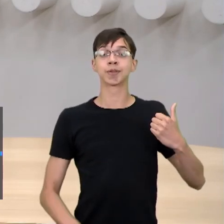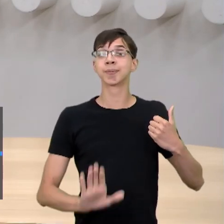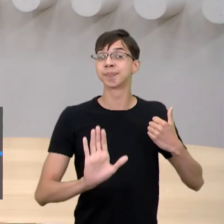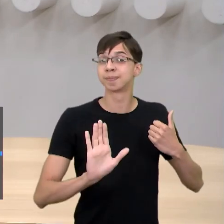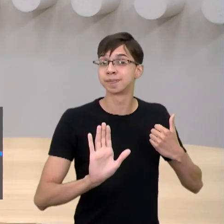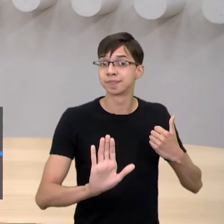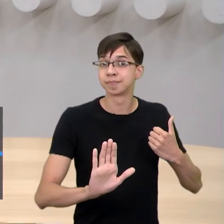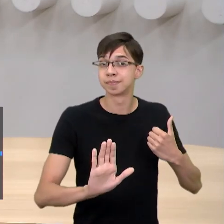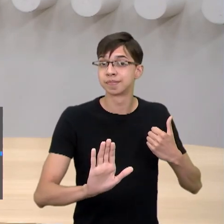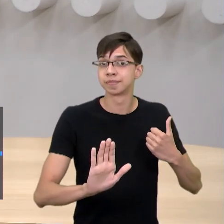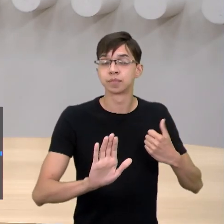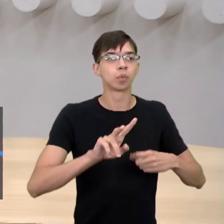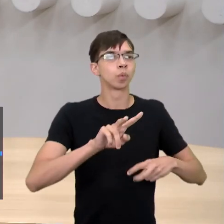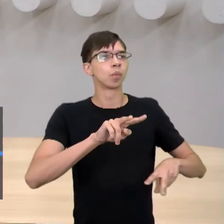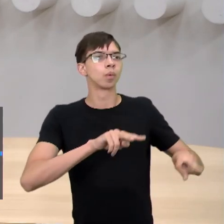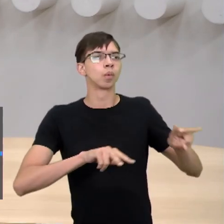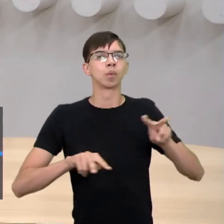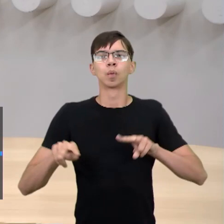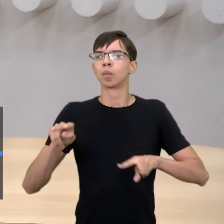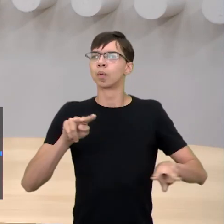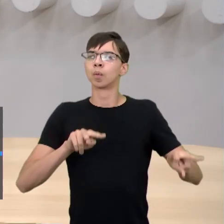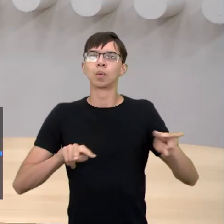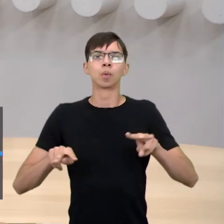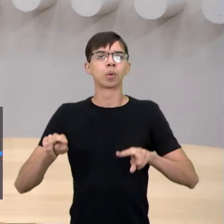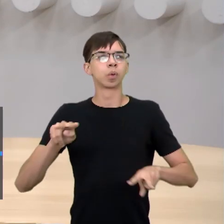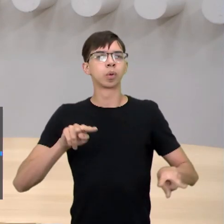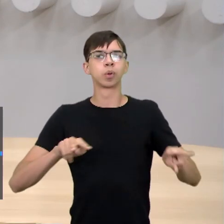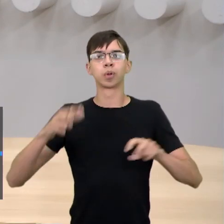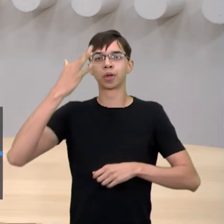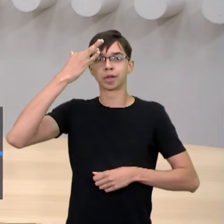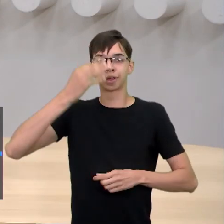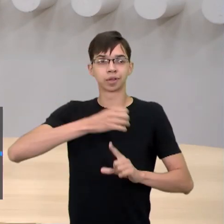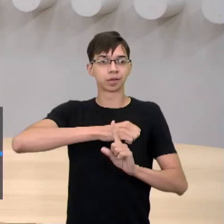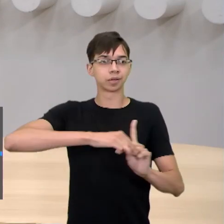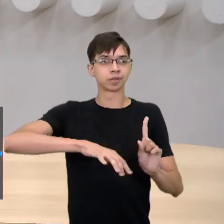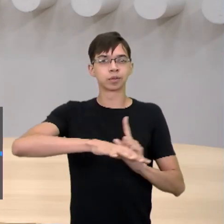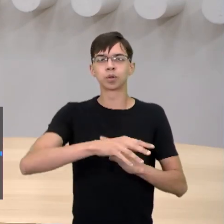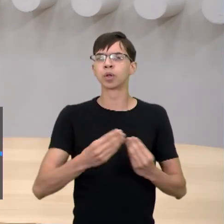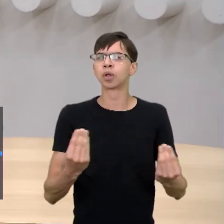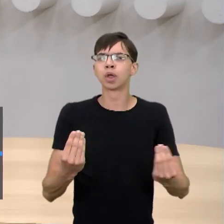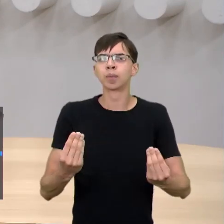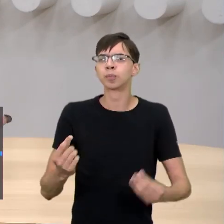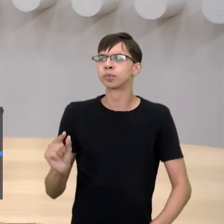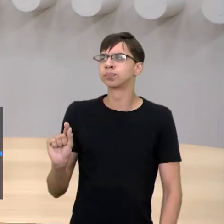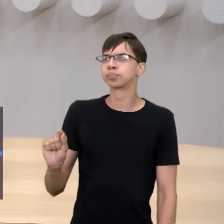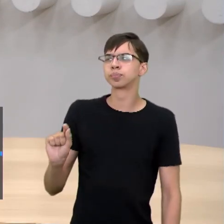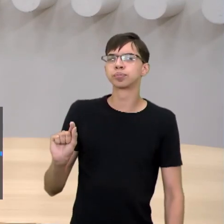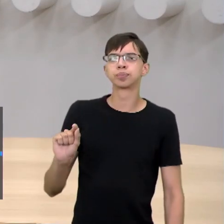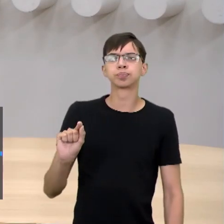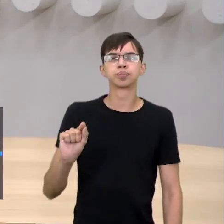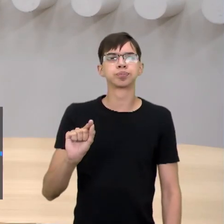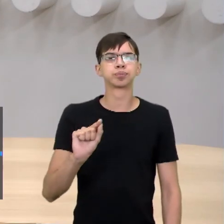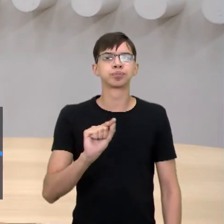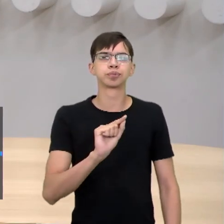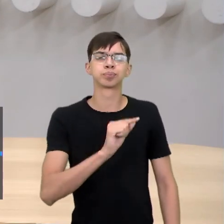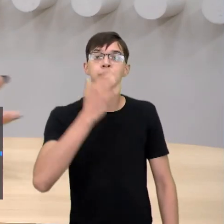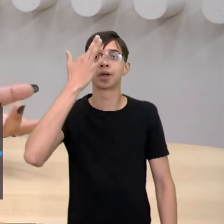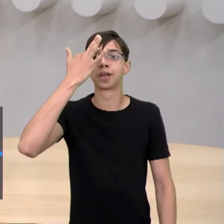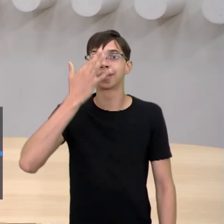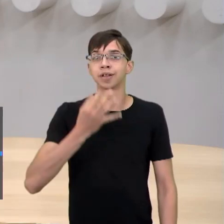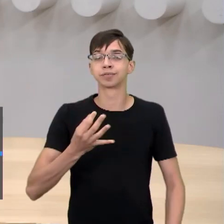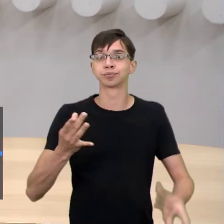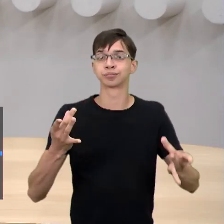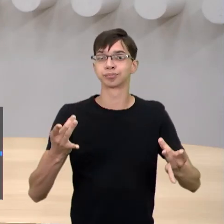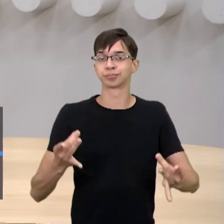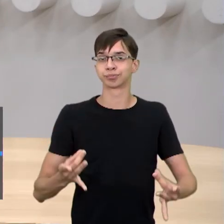né? Como as pessoas estão dentro de uma sociedade, a gente também começa a entender um pouco melhor essas estruturas, né? E vou te falar,